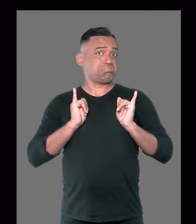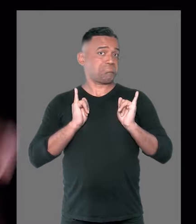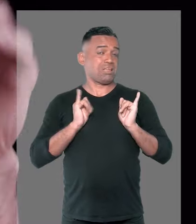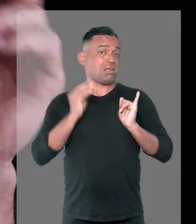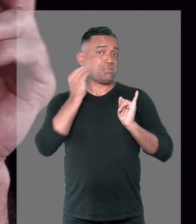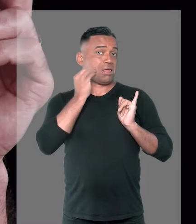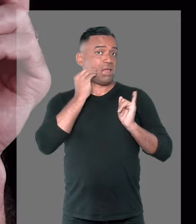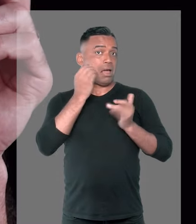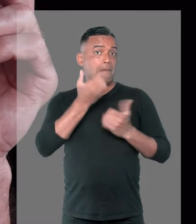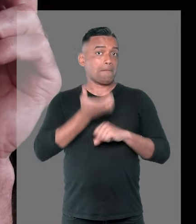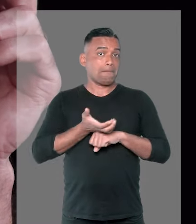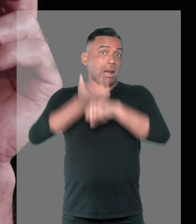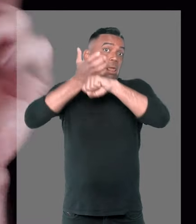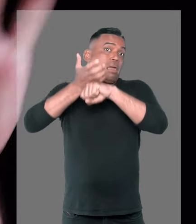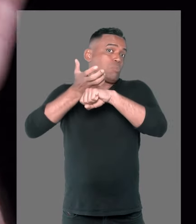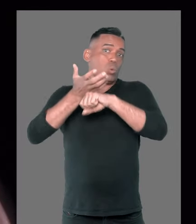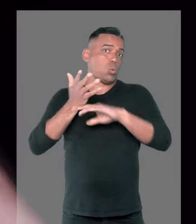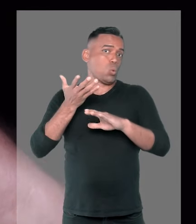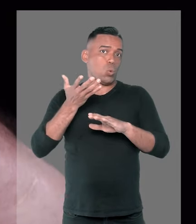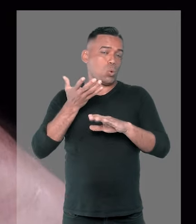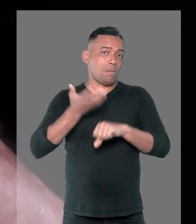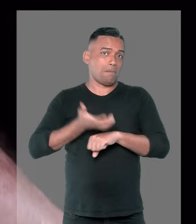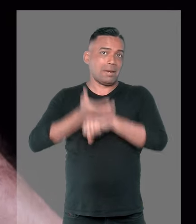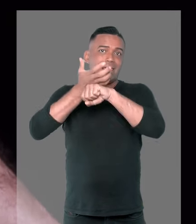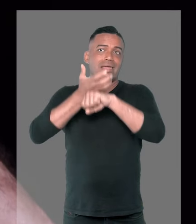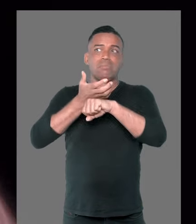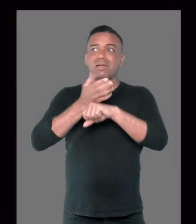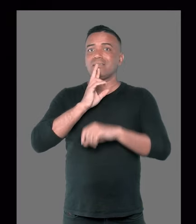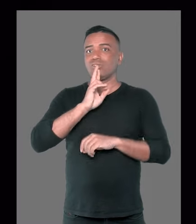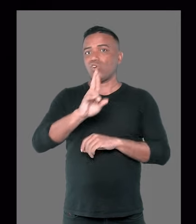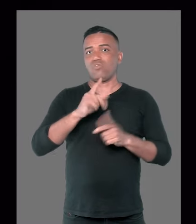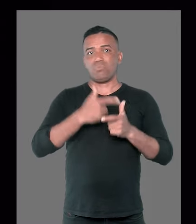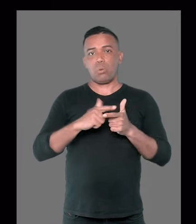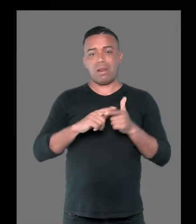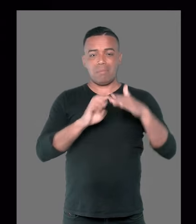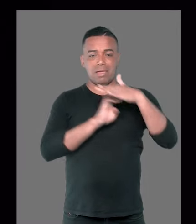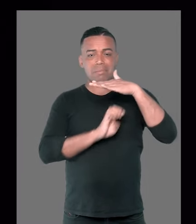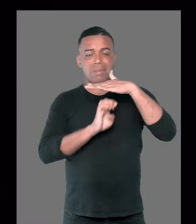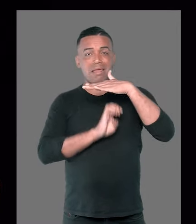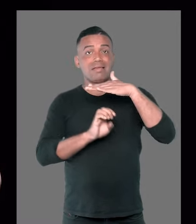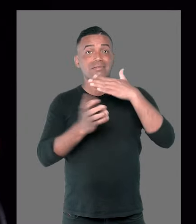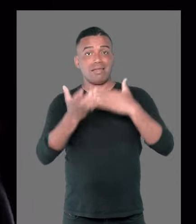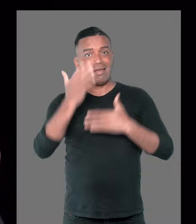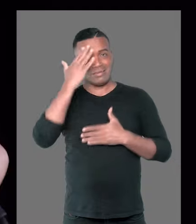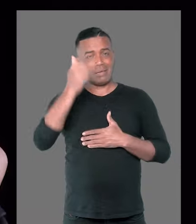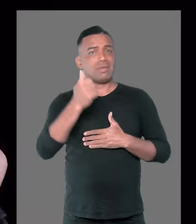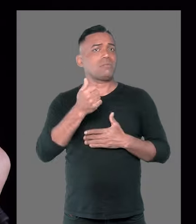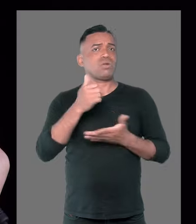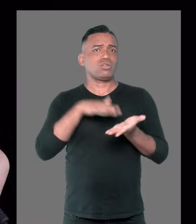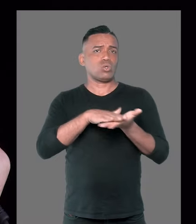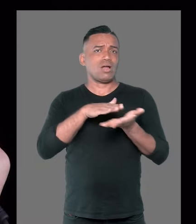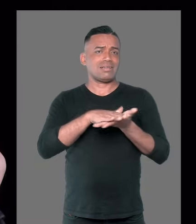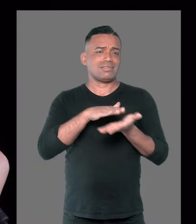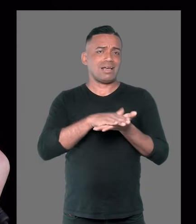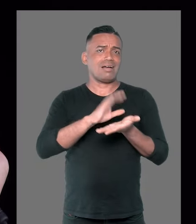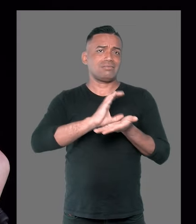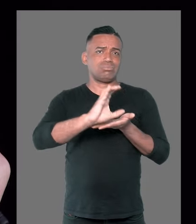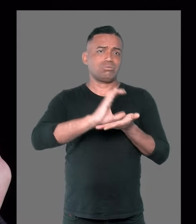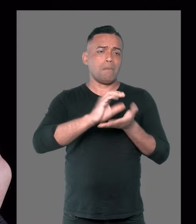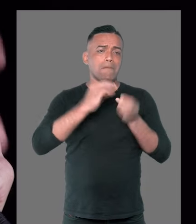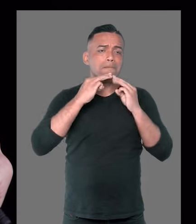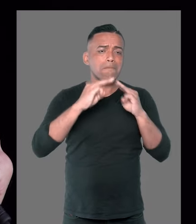tentar ganhar um prêmio encan esse prêmio encan não resolve mais o problema da empresa que quer saber o seguinte por que que eu tô gastando 6% em